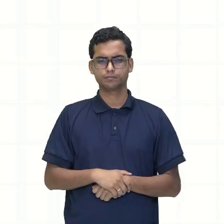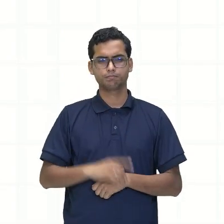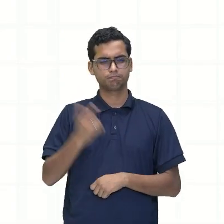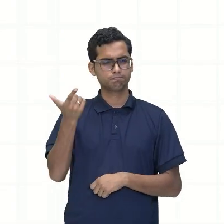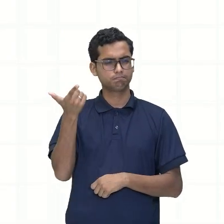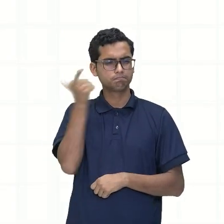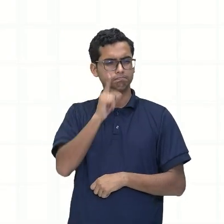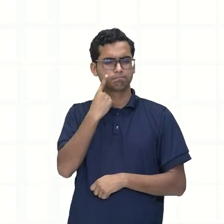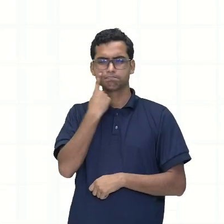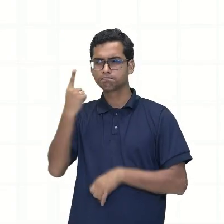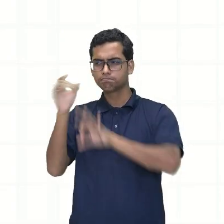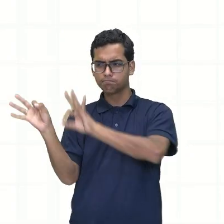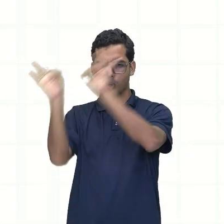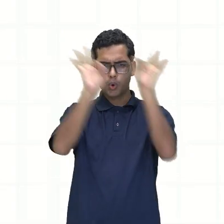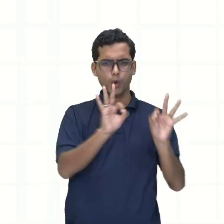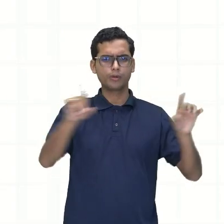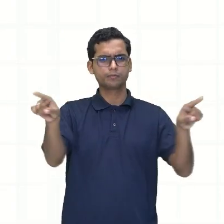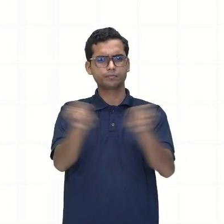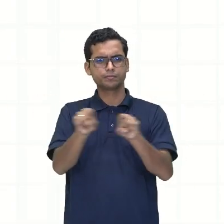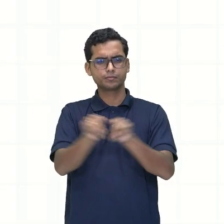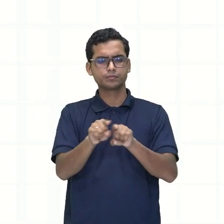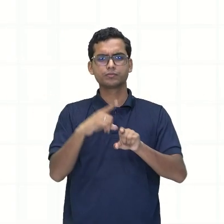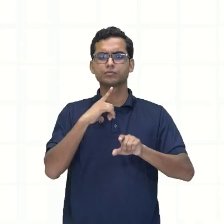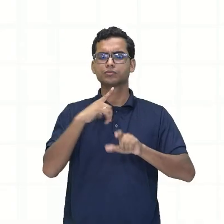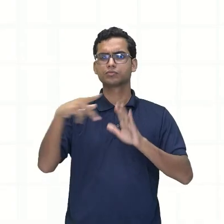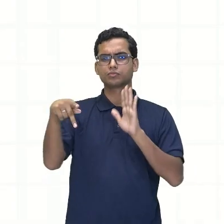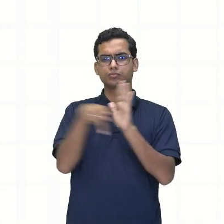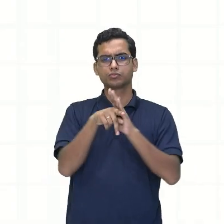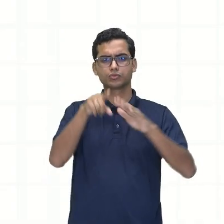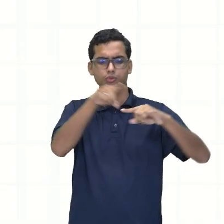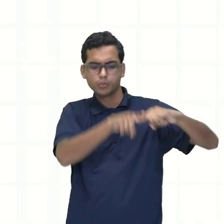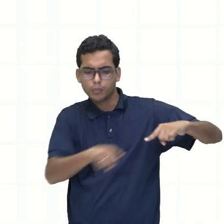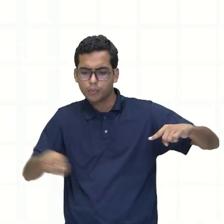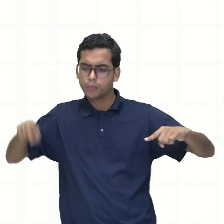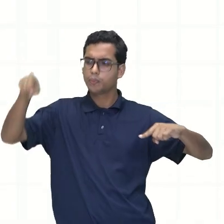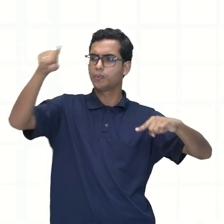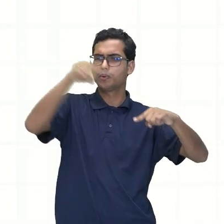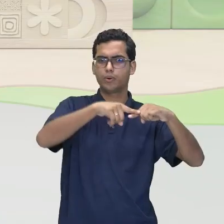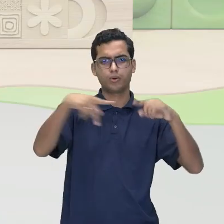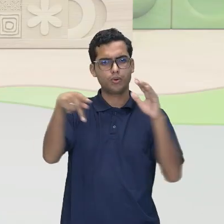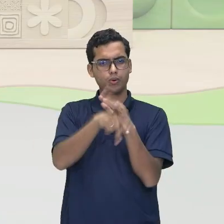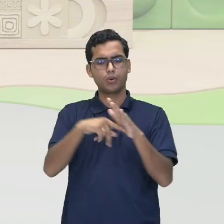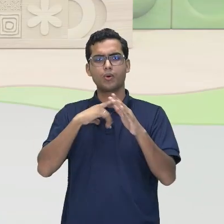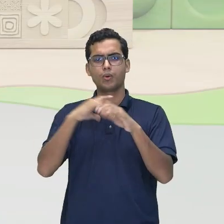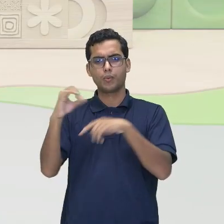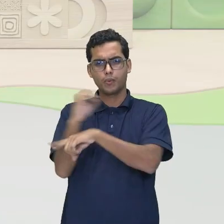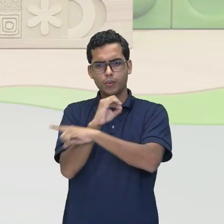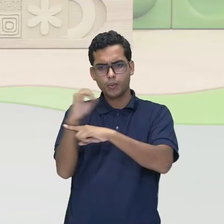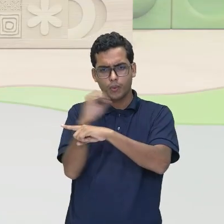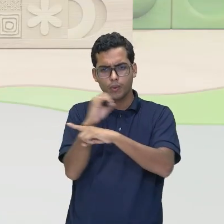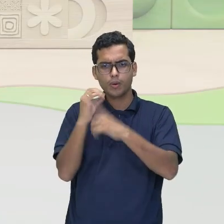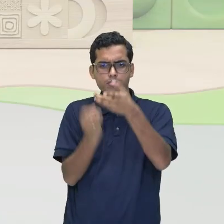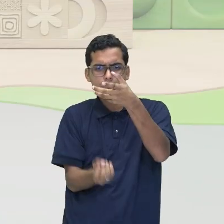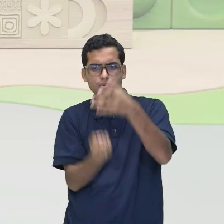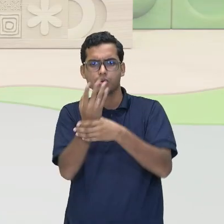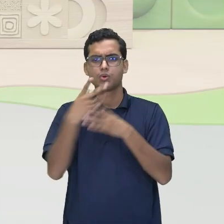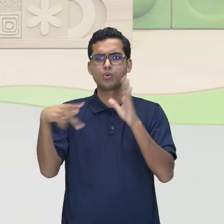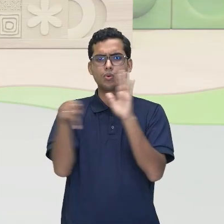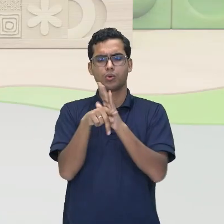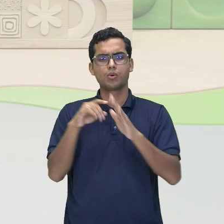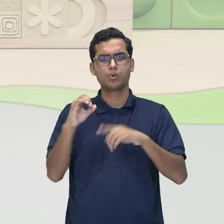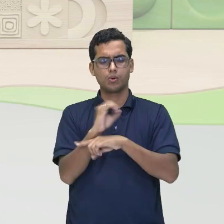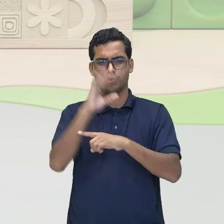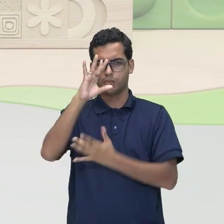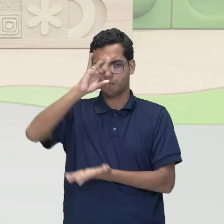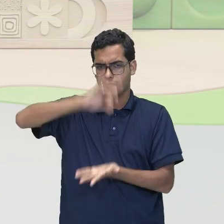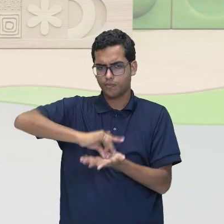aí? E esse movimento de ciclagem desse oxigênio para a formação do ozônio